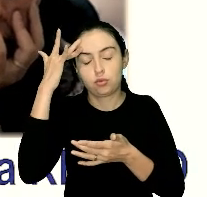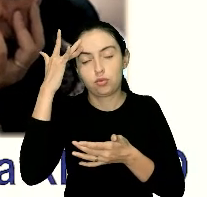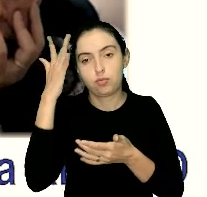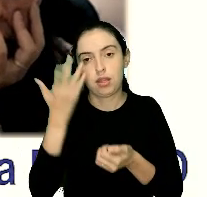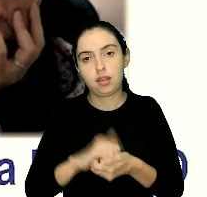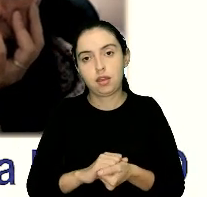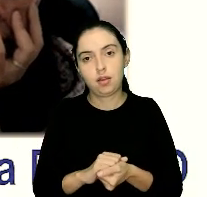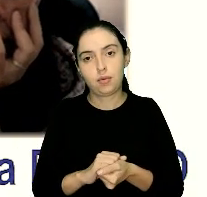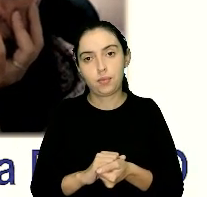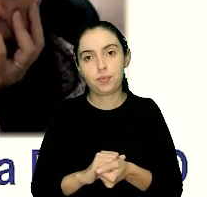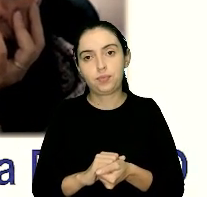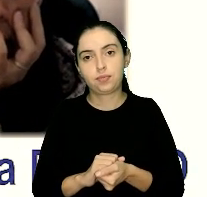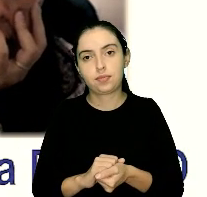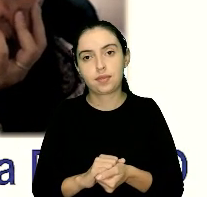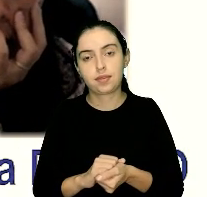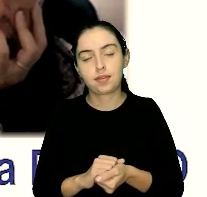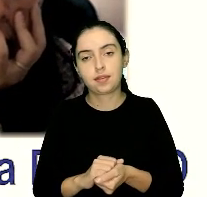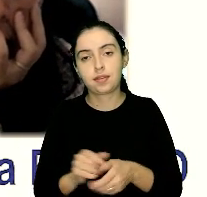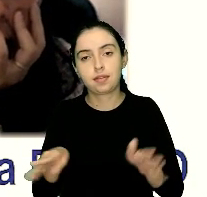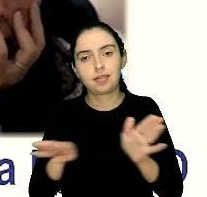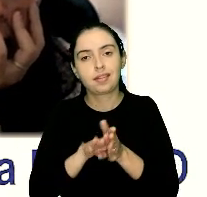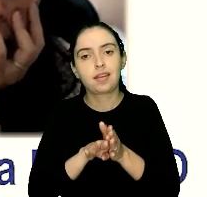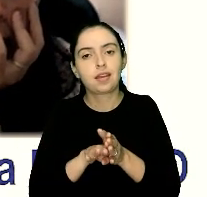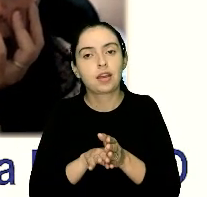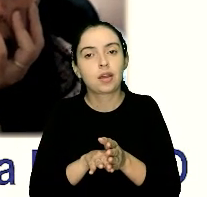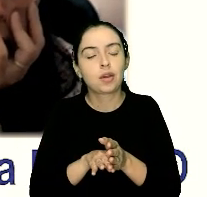doutora Raicler, então, nos chamou,